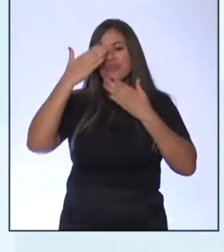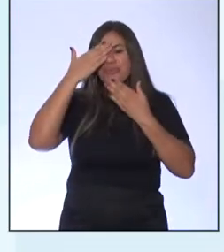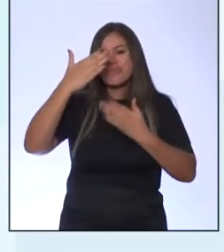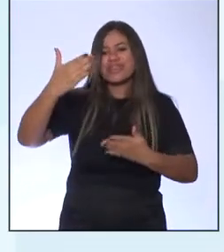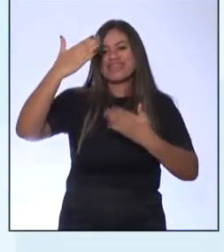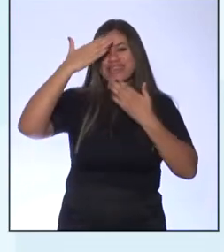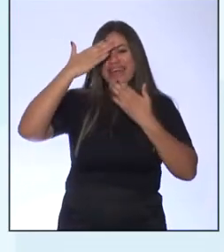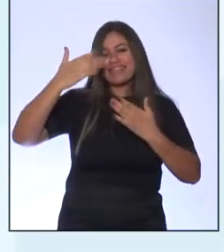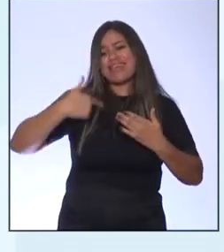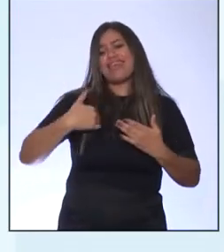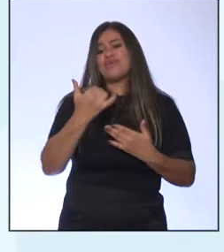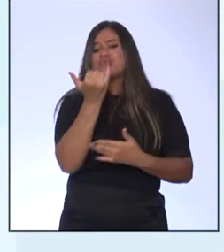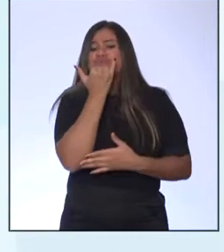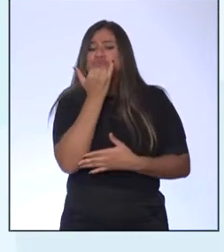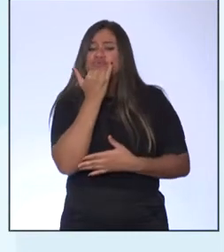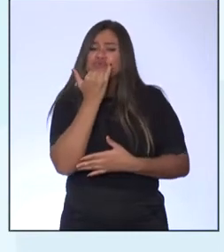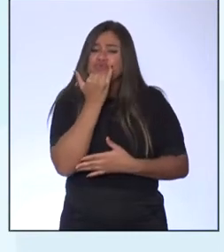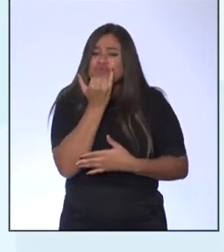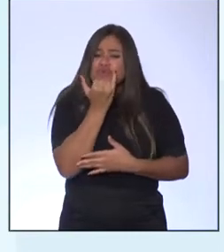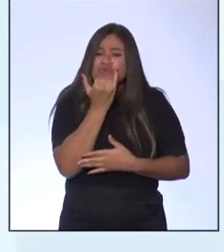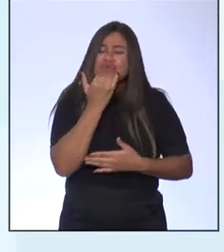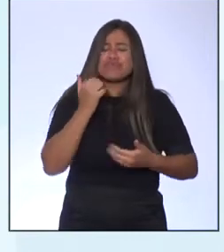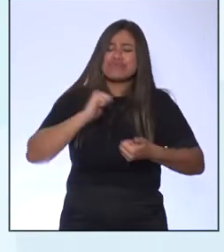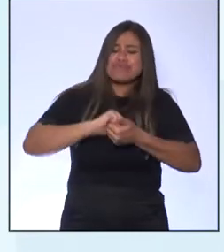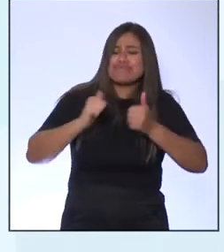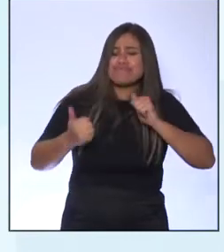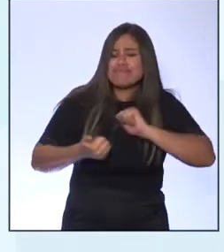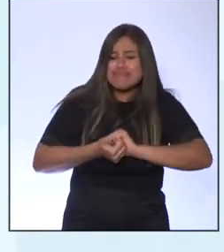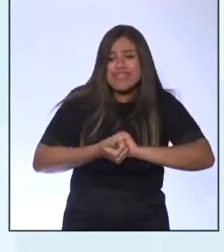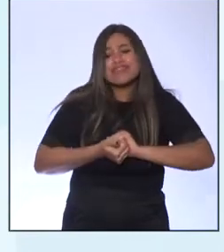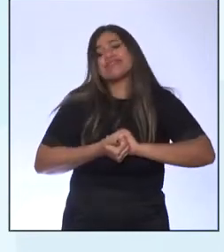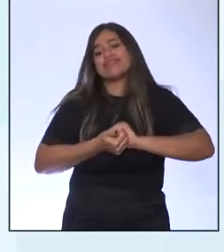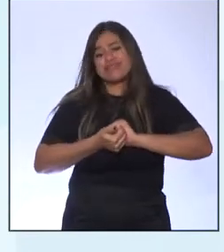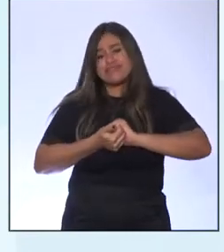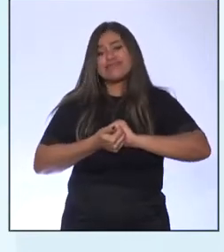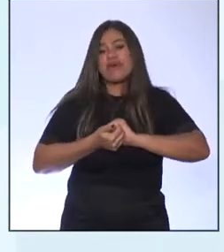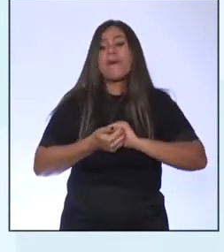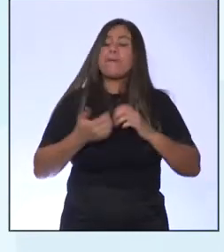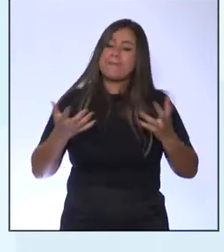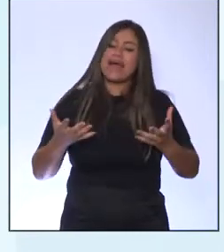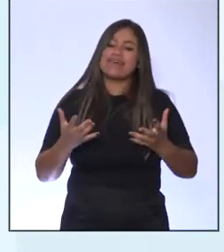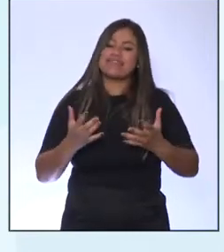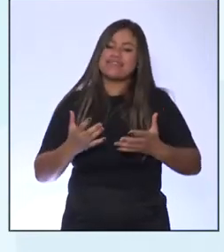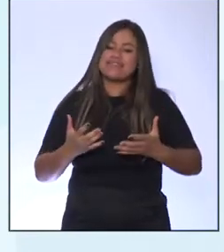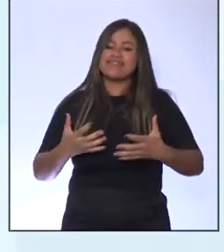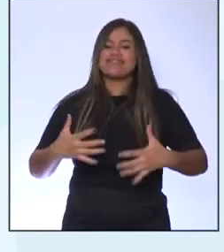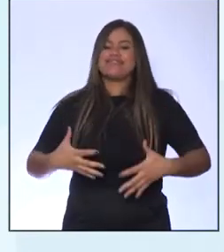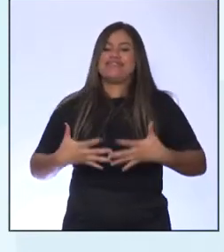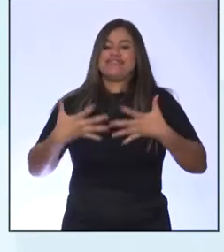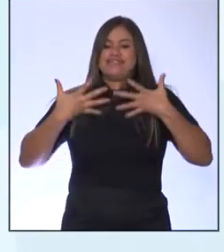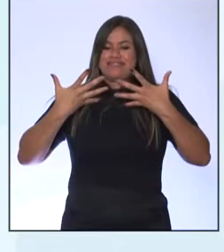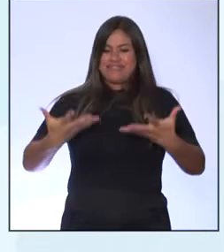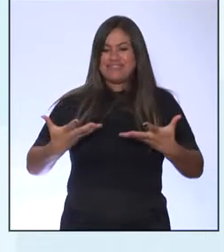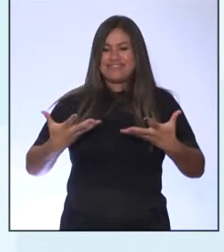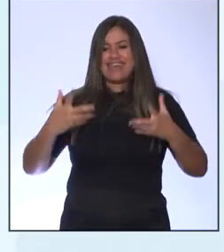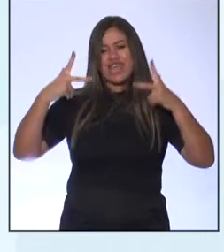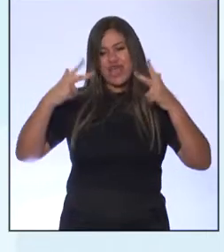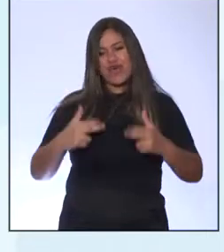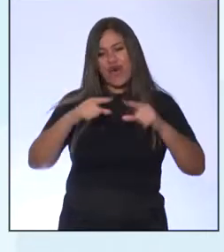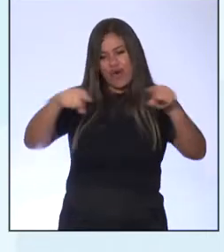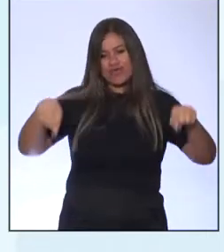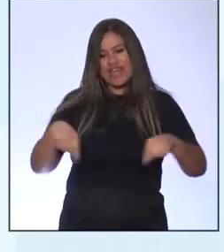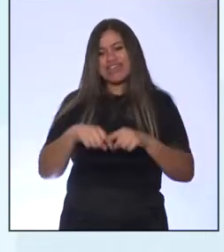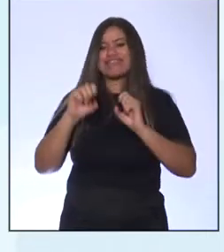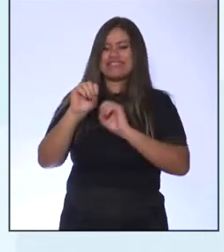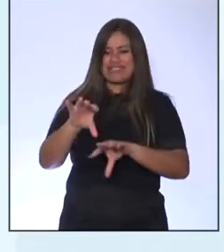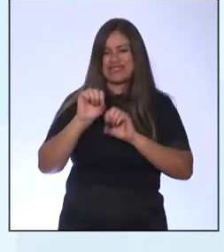me adaptando a essas novas tecnologias, mas fiz com o mesmo coração que sempre fiz quando presencialmente